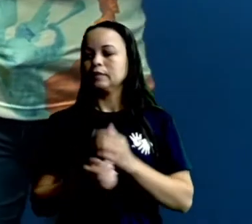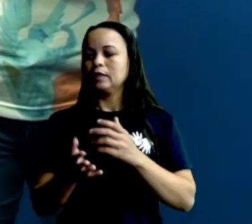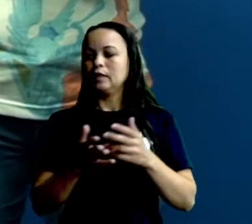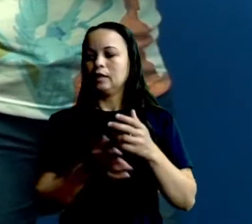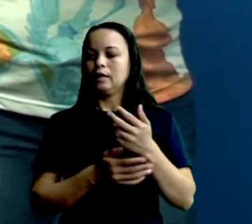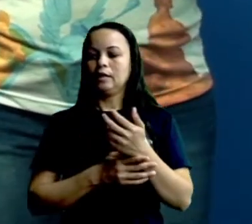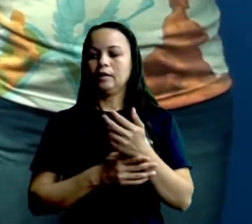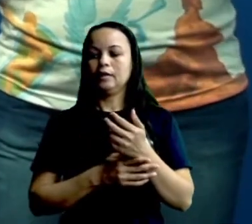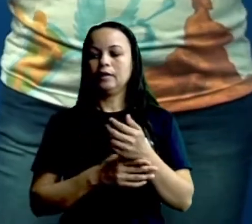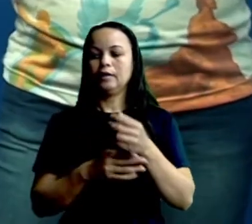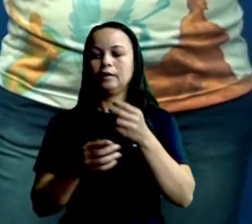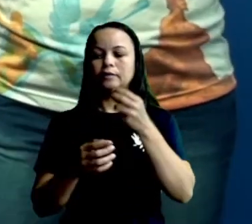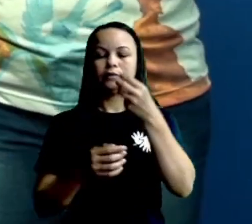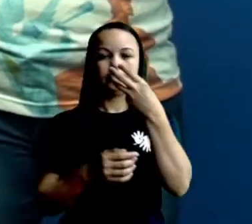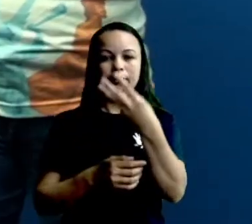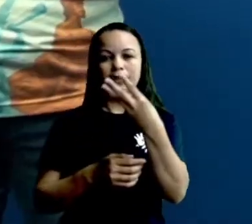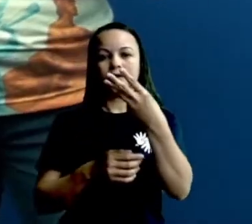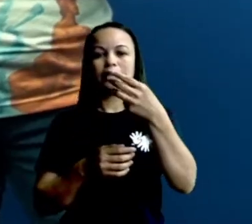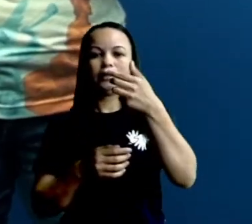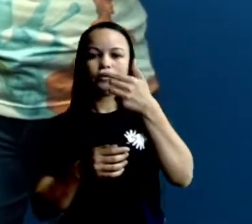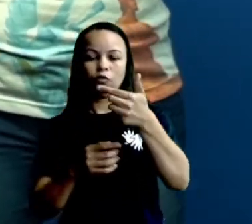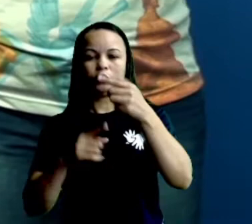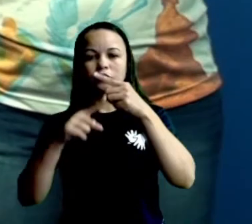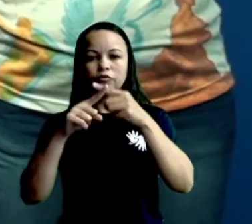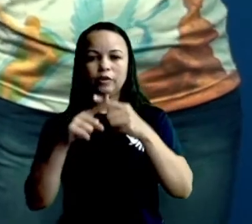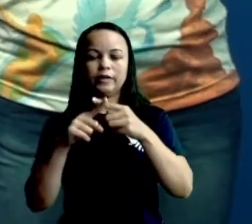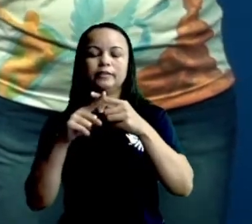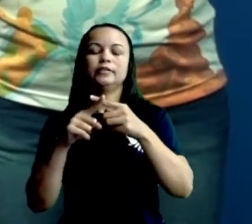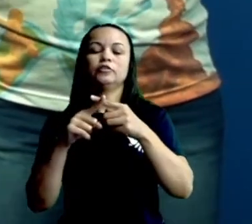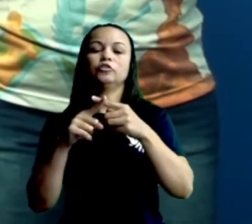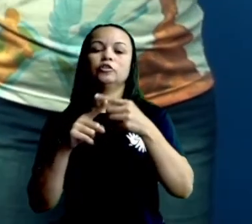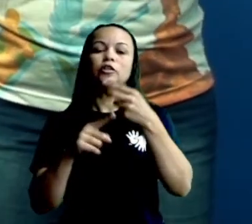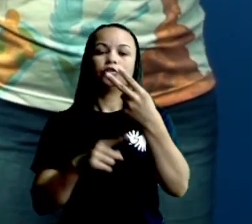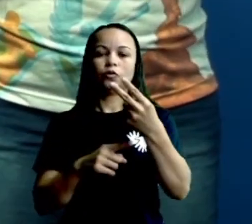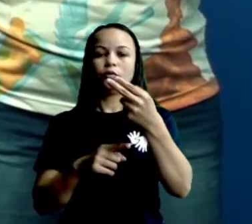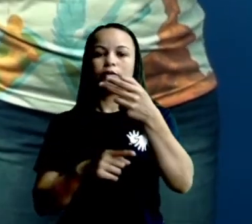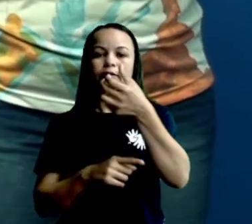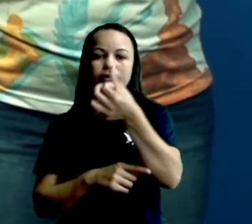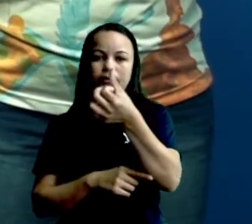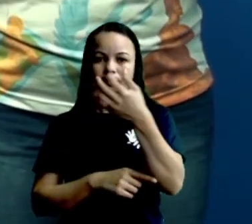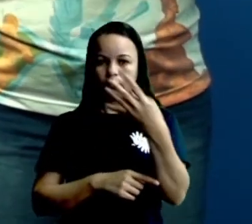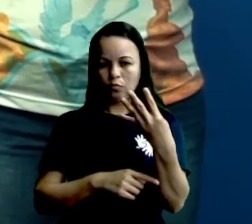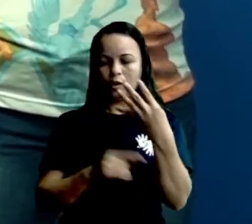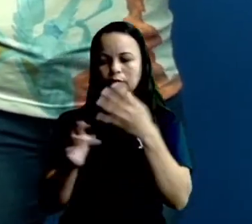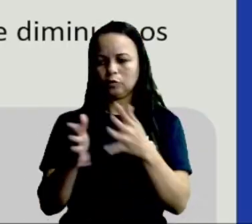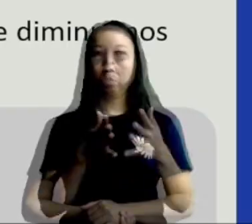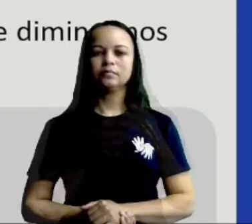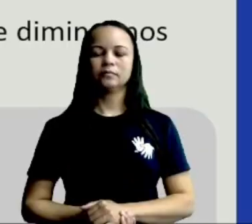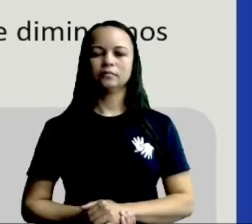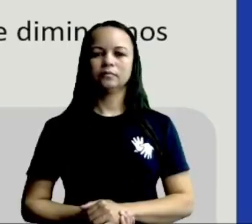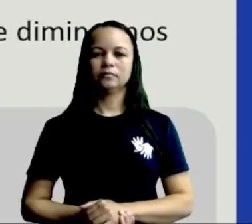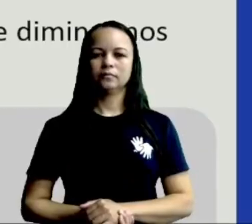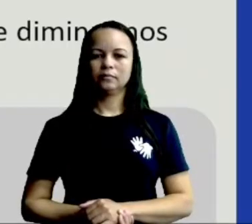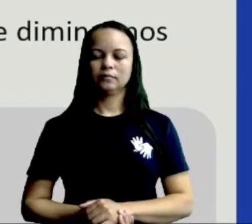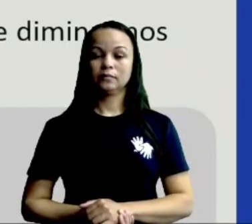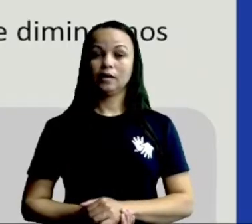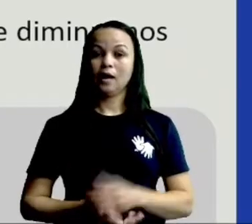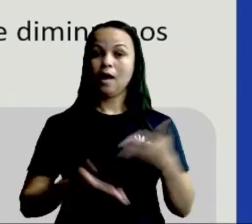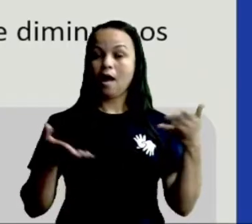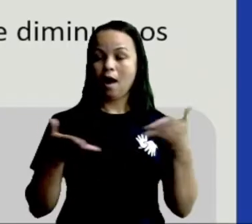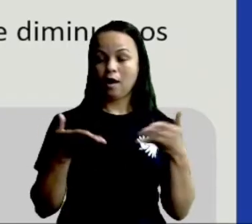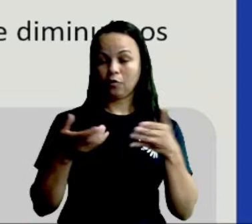2, 64. Alguma dúvida? Vamos seguir então, tá? Então, uma dobrou, a outra também dobrou. Então, agora a gente vai